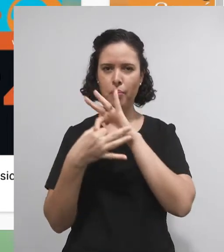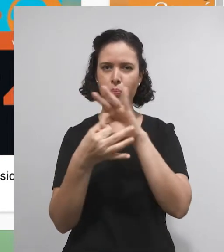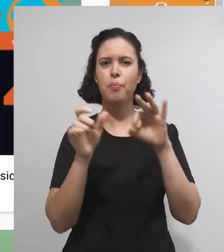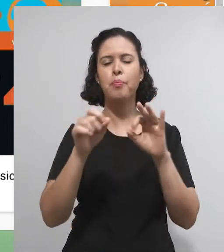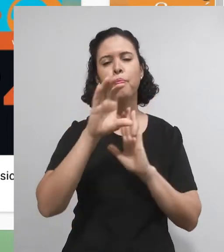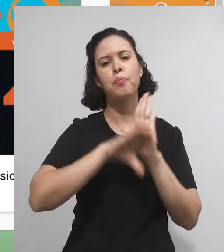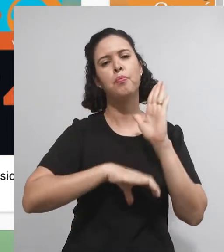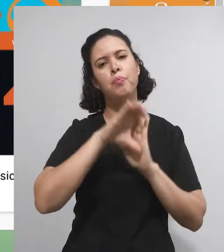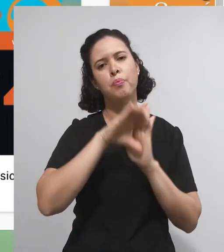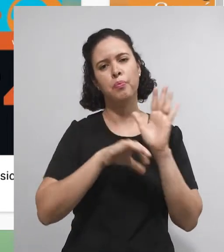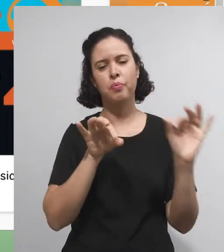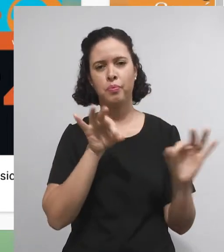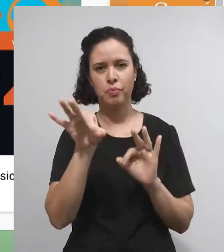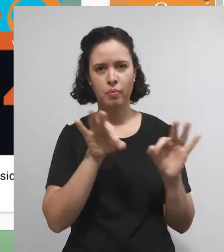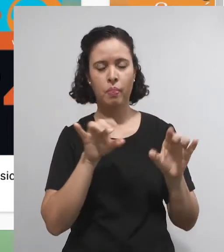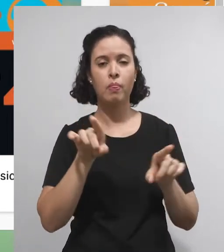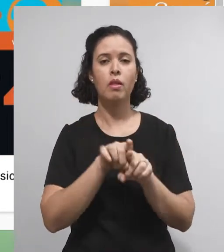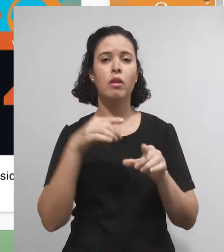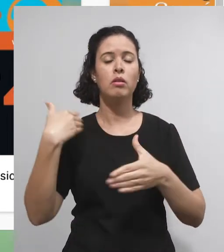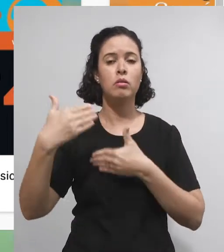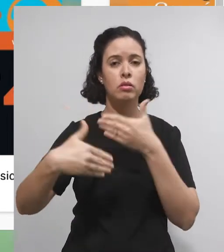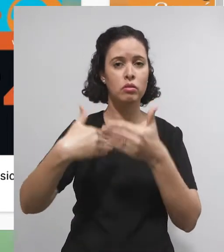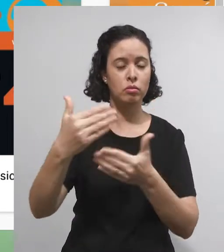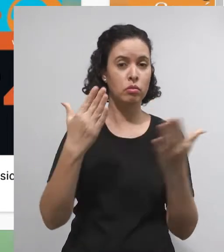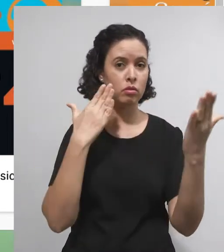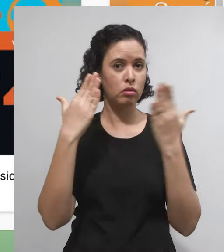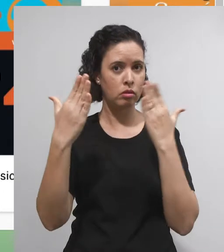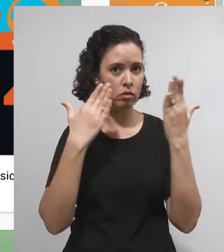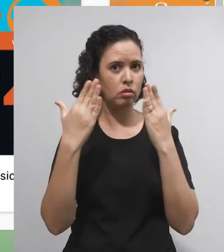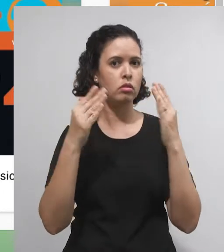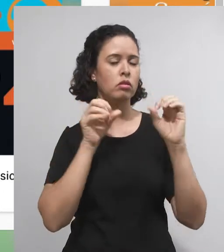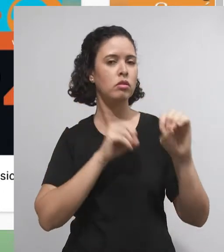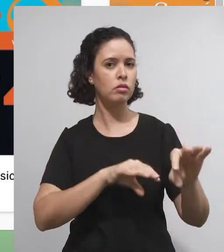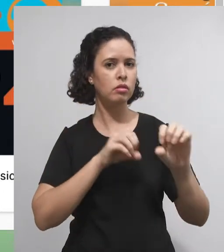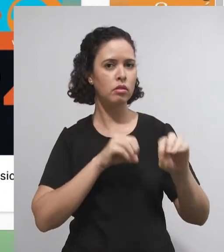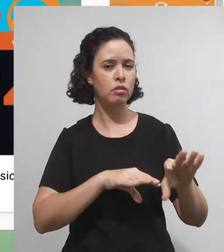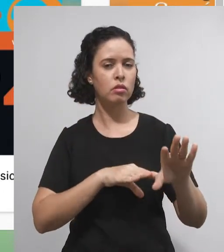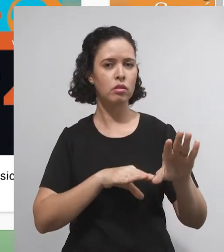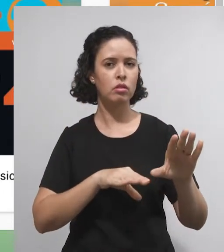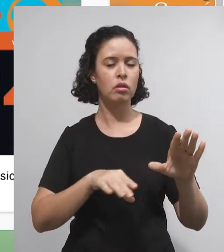a organização do currículo. E desenvolvimento psicológico e